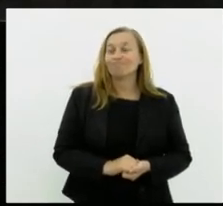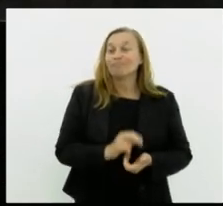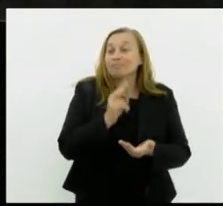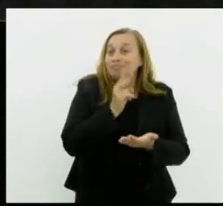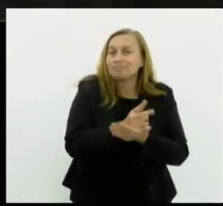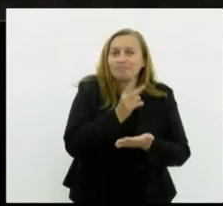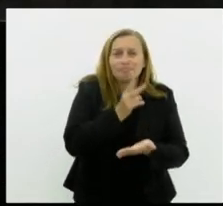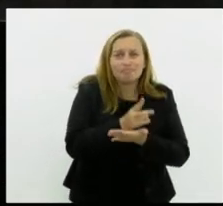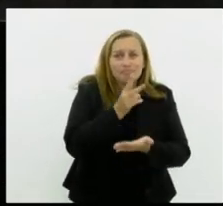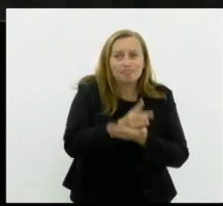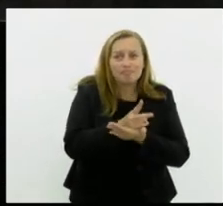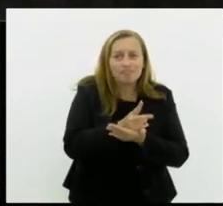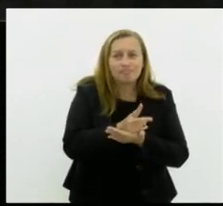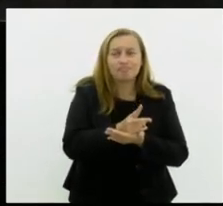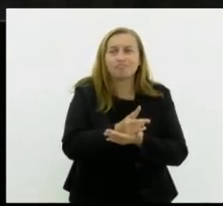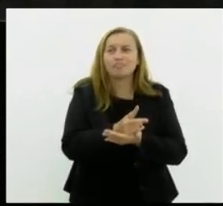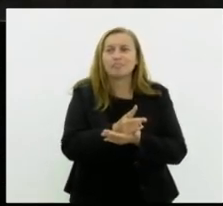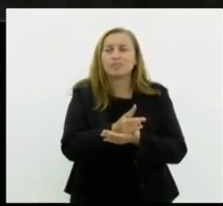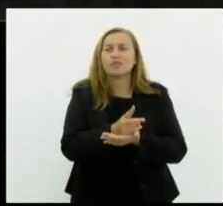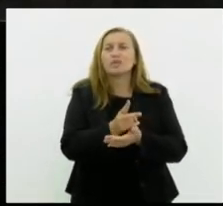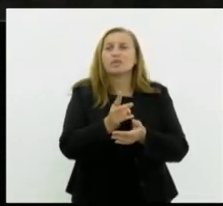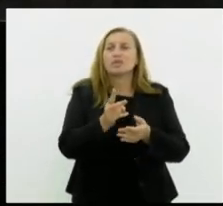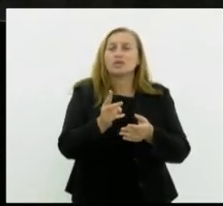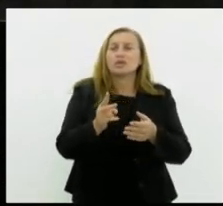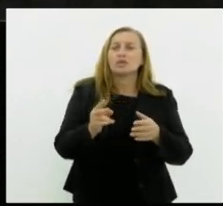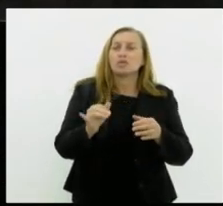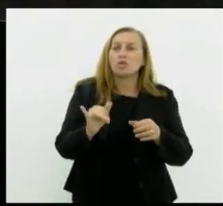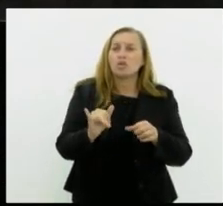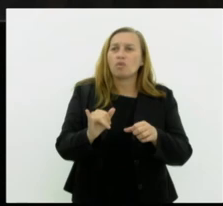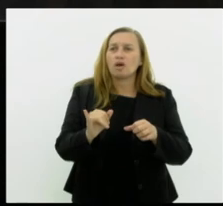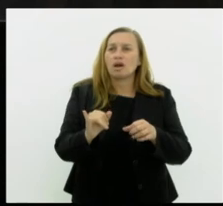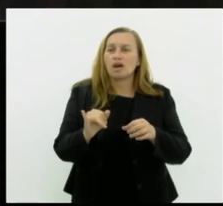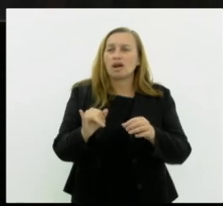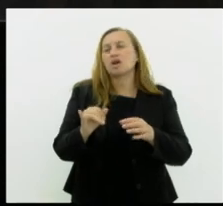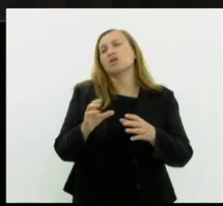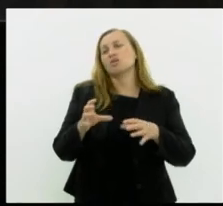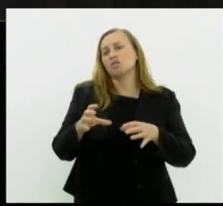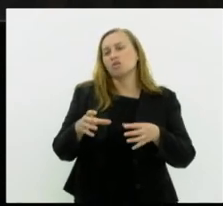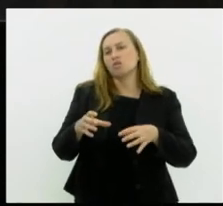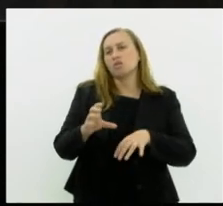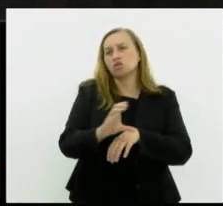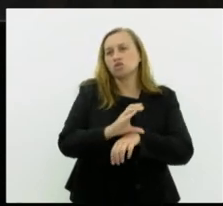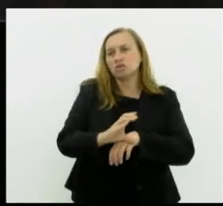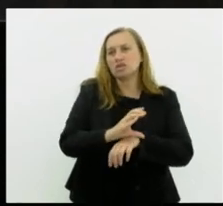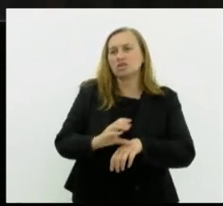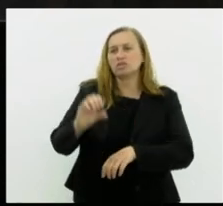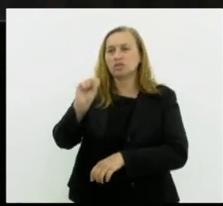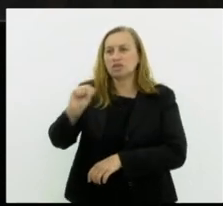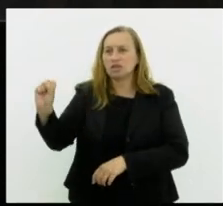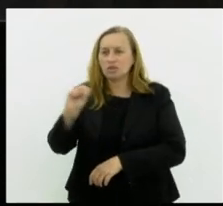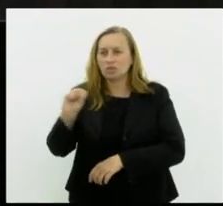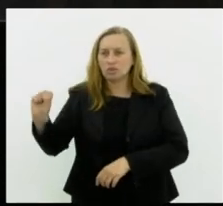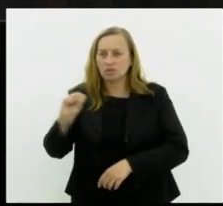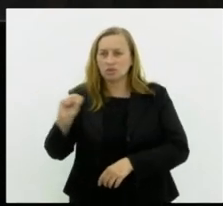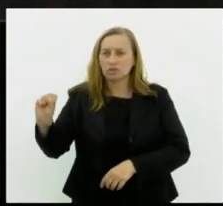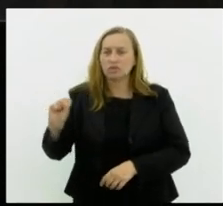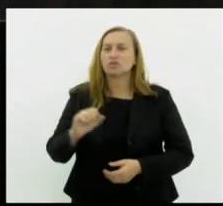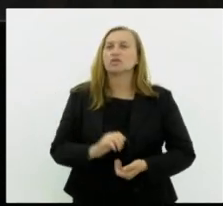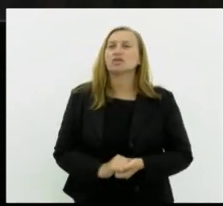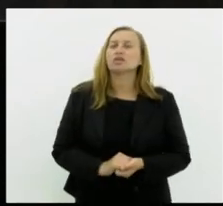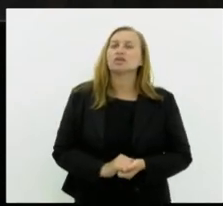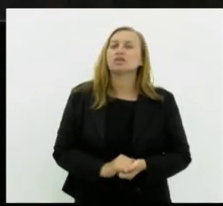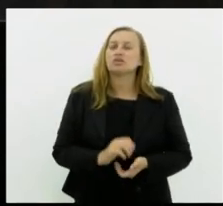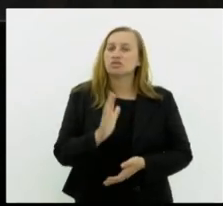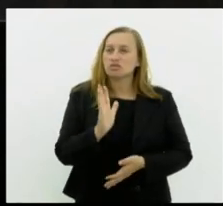Mesmo com a Constituição Republicana Federativa, que é a Constituição de 88, tal prática está instalada.